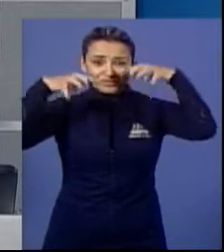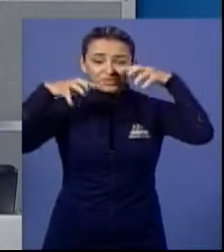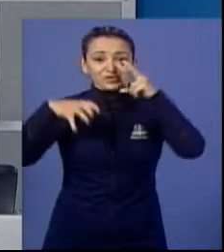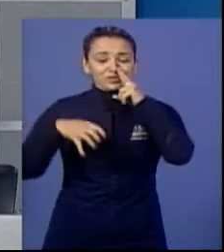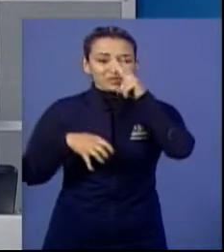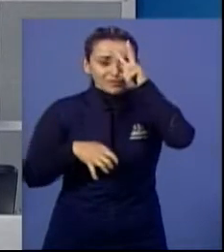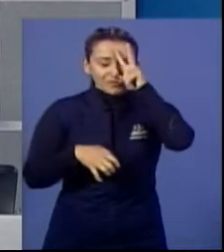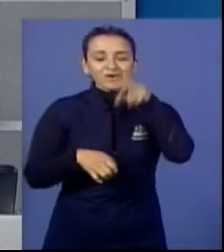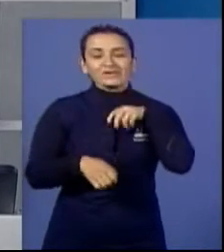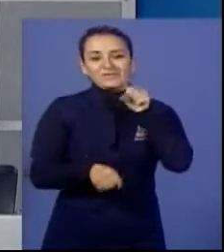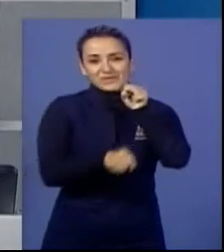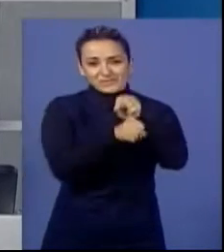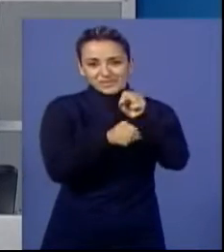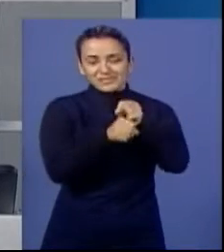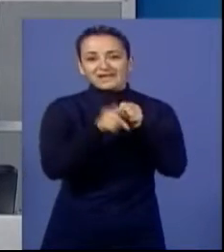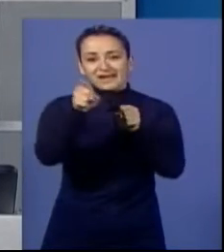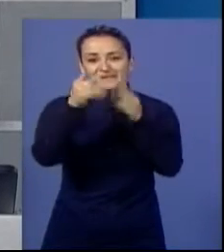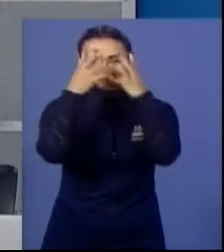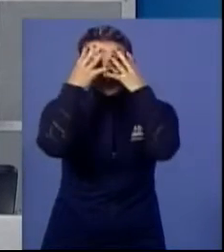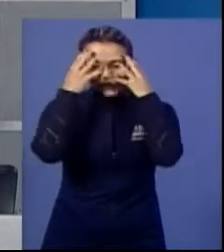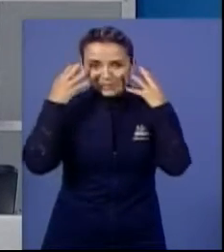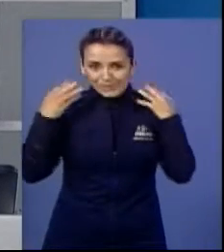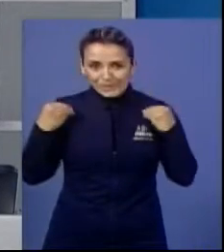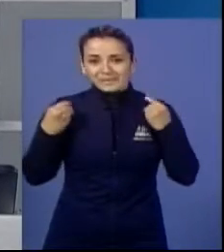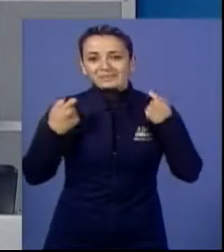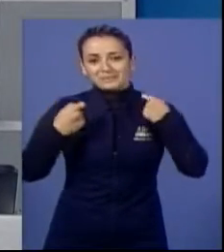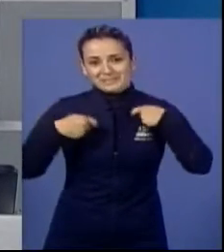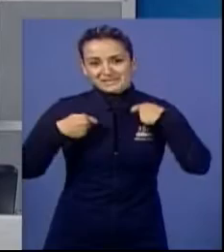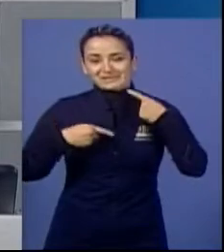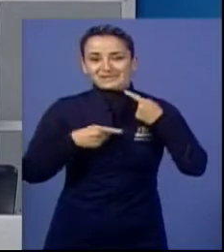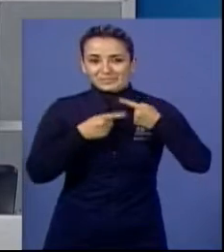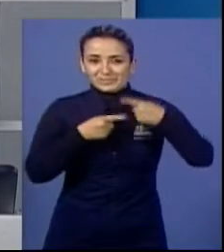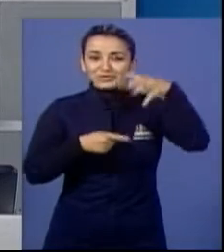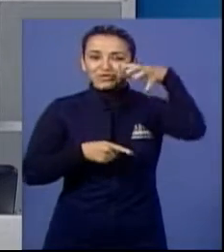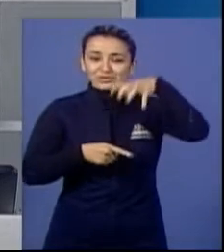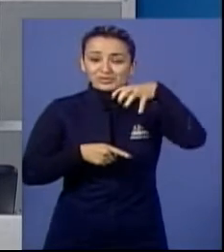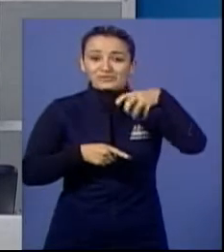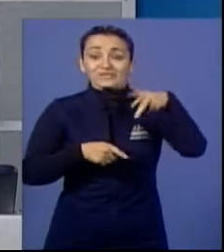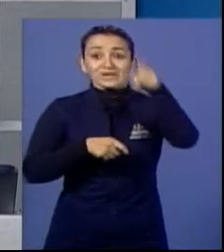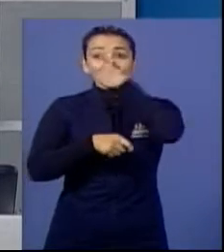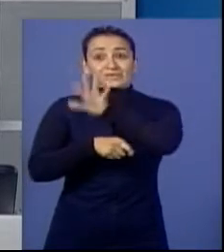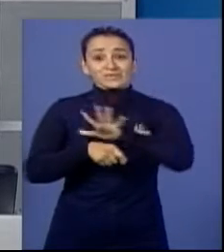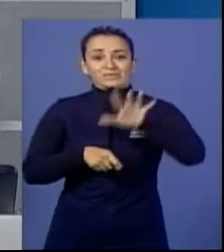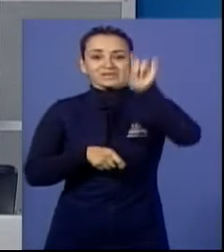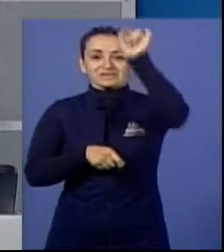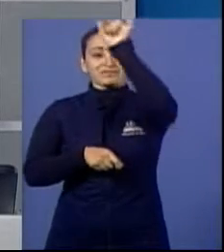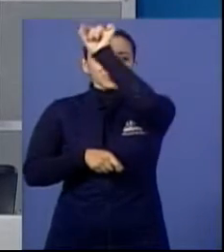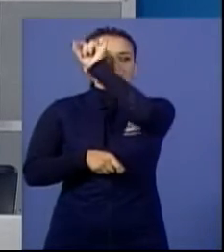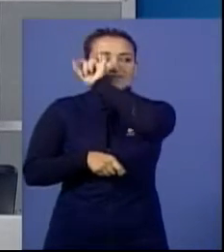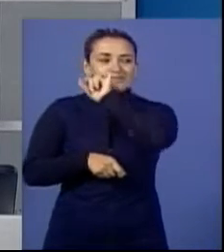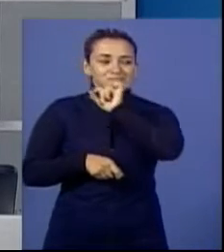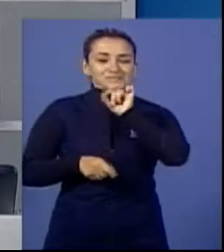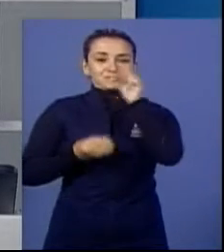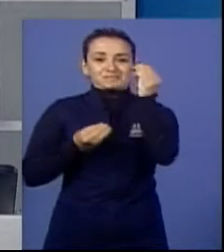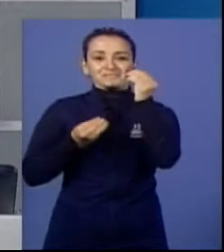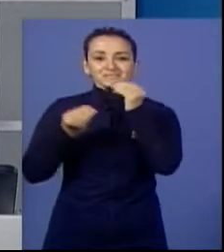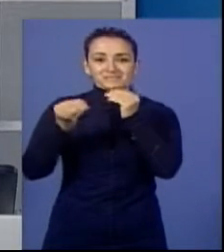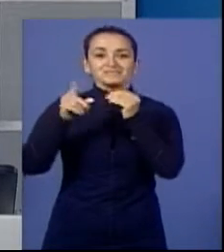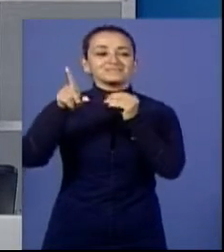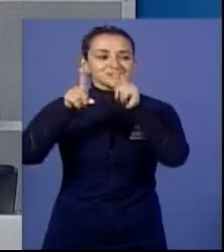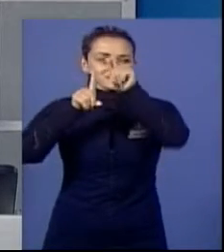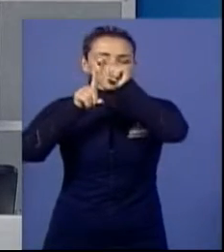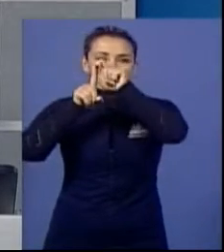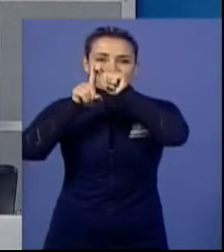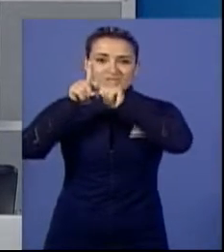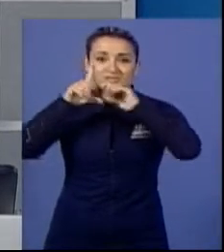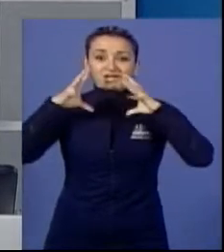vocês se enxugarem. Dá pra entender, né? O pessoal que estava no resto do Brasil, caiu toda a chuva do mês, nos últimos